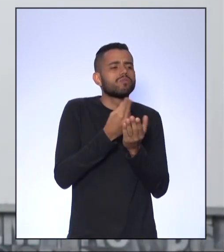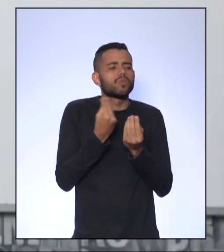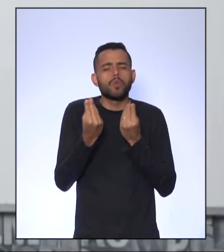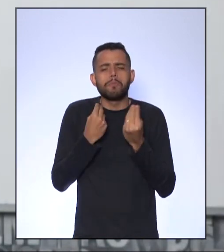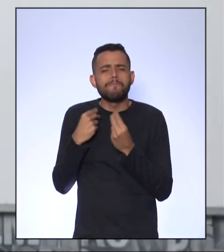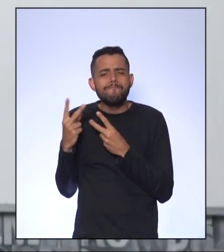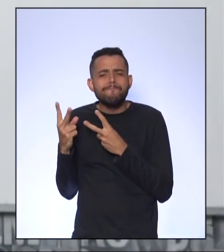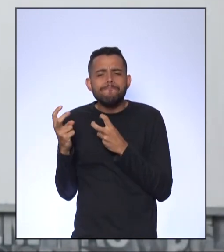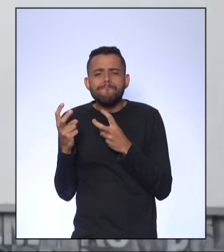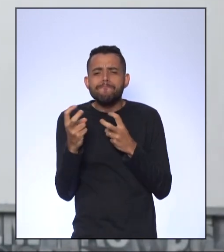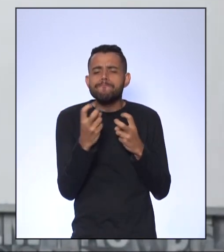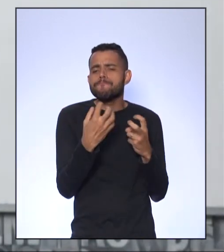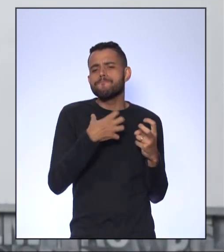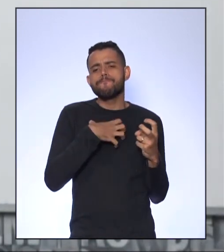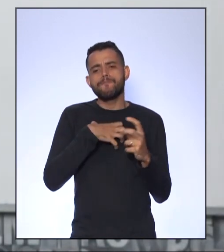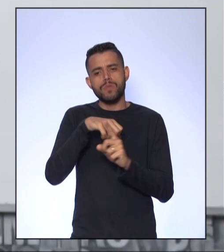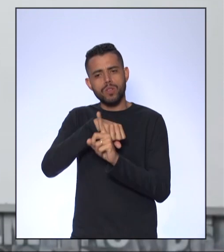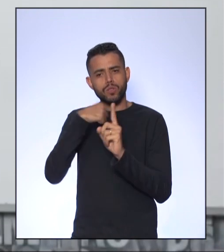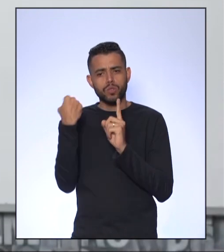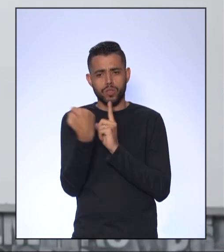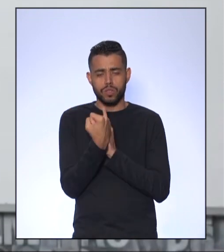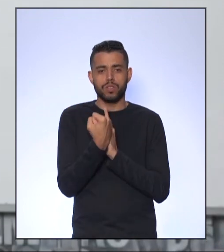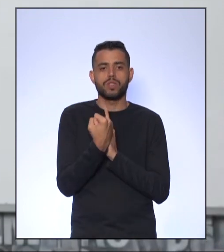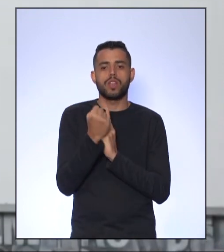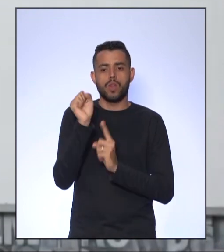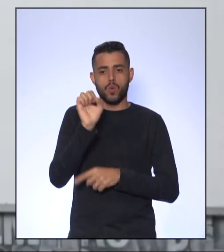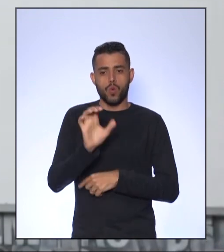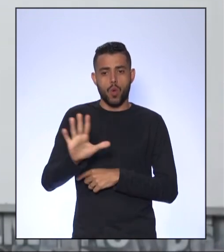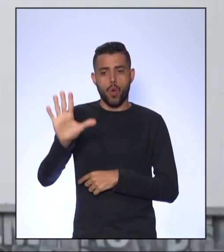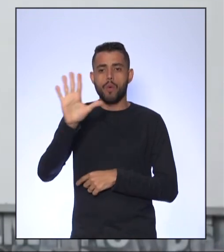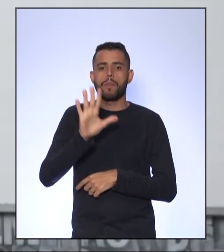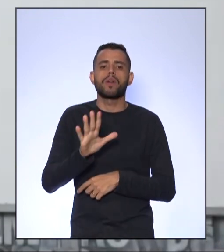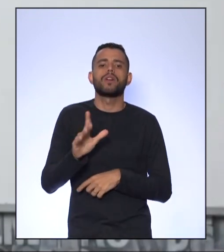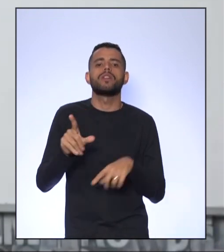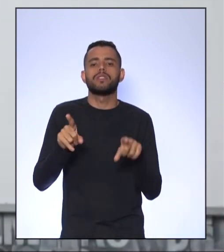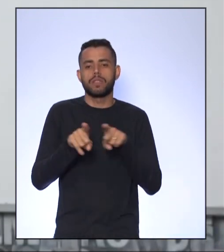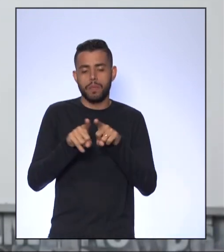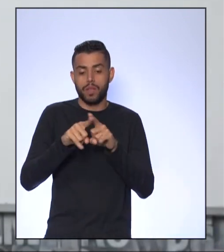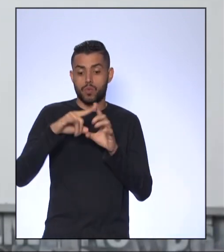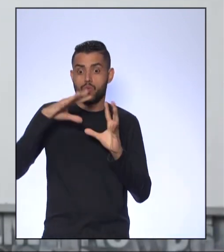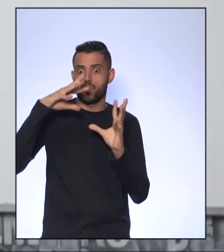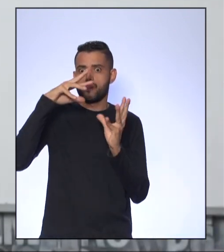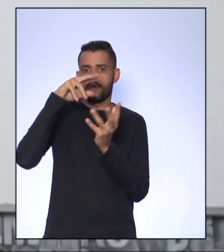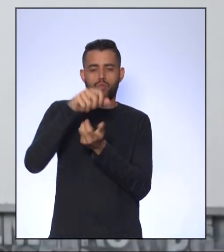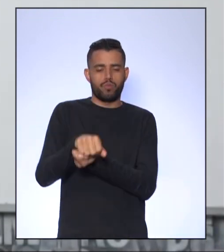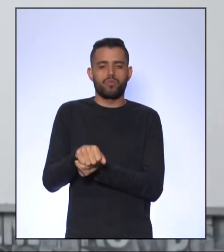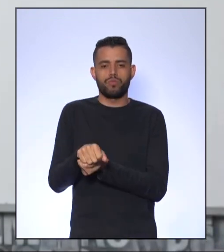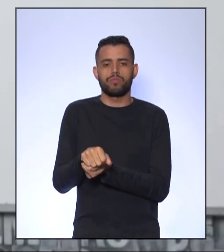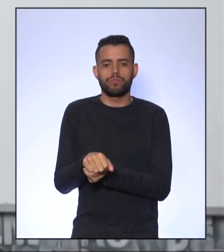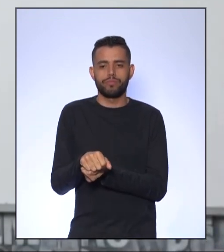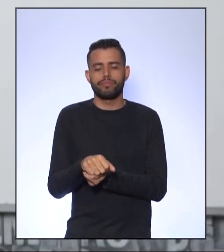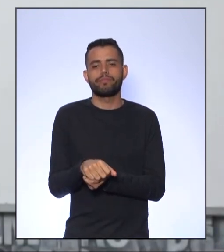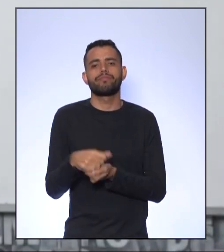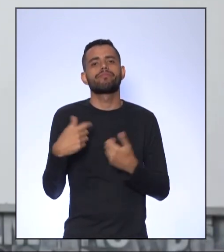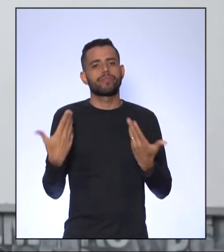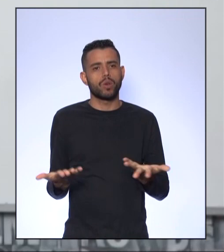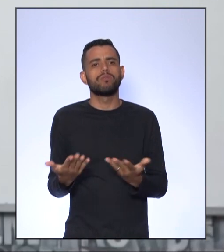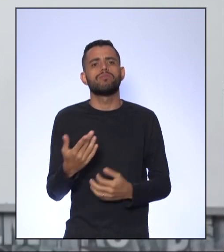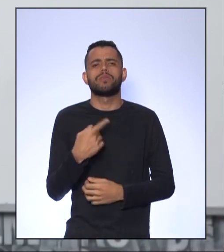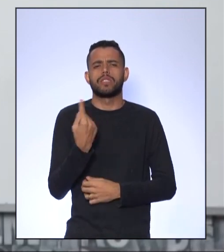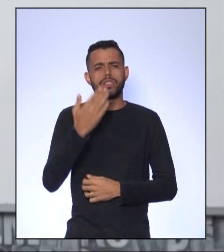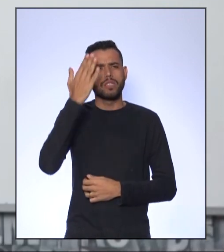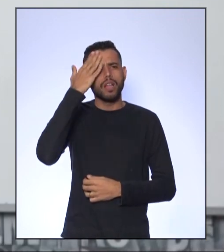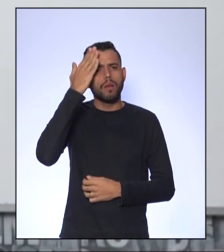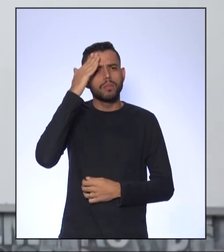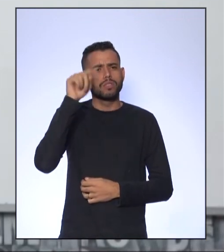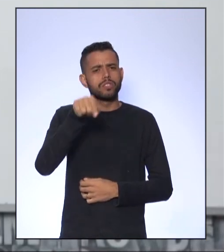perspectivas sociais da Europa e de todo o mundo, certo? Sabendo disso, aqui